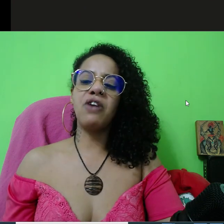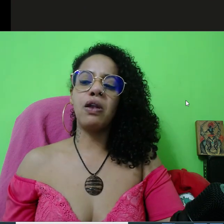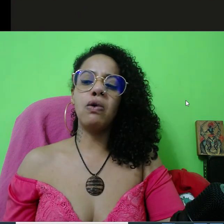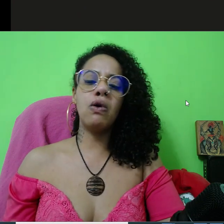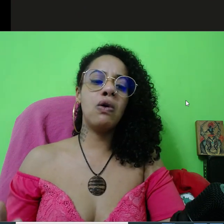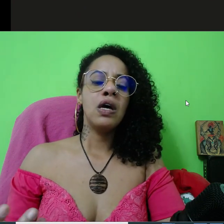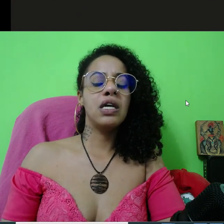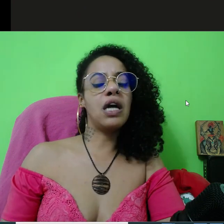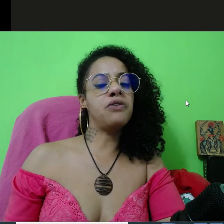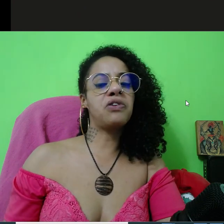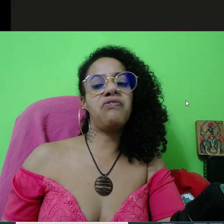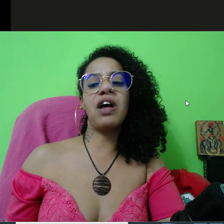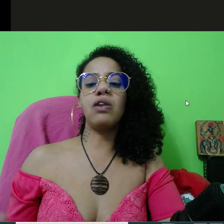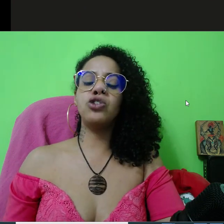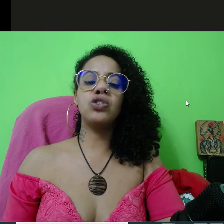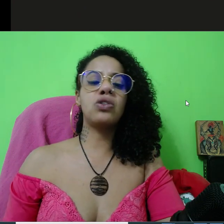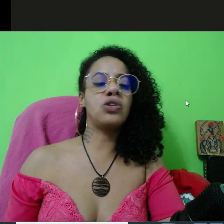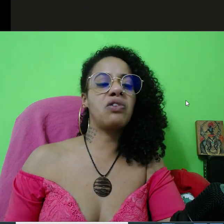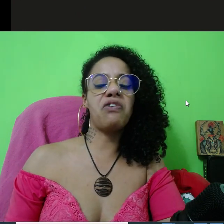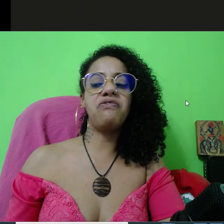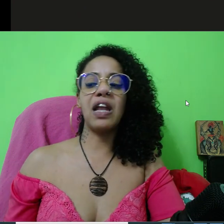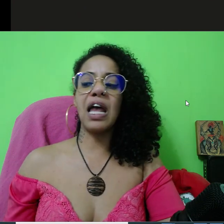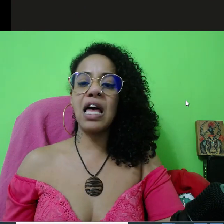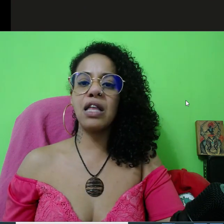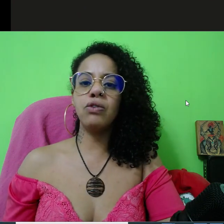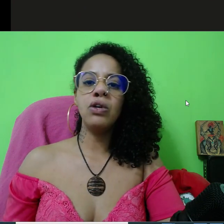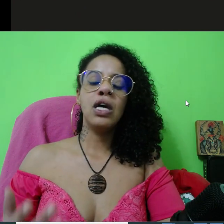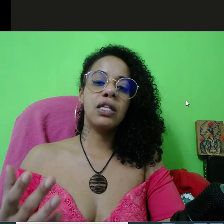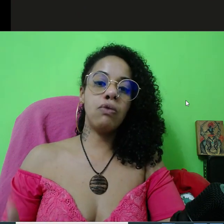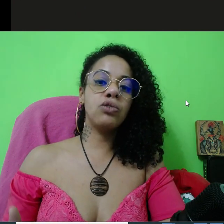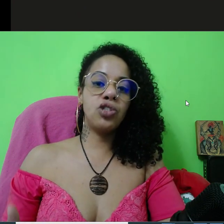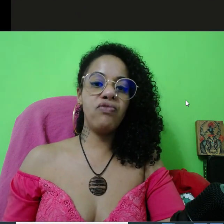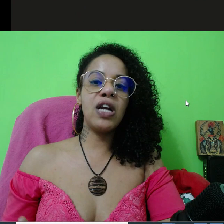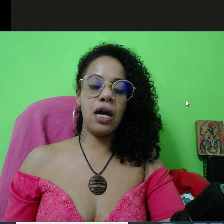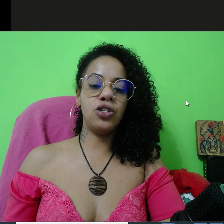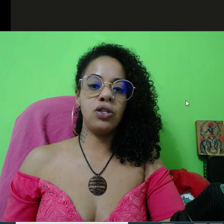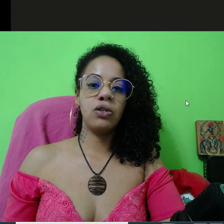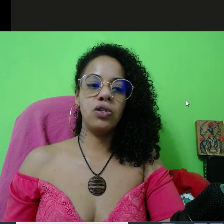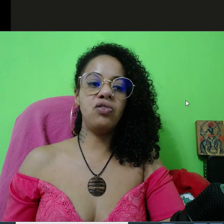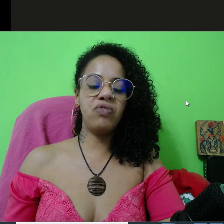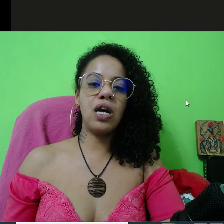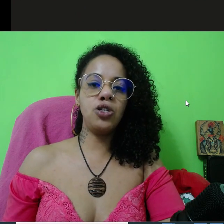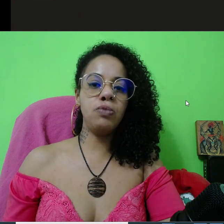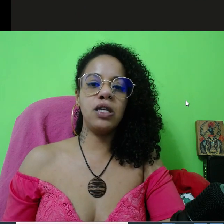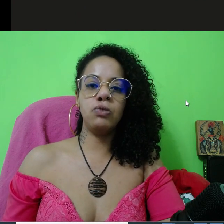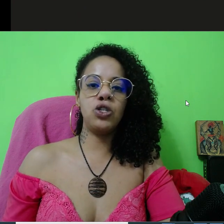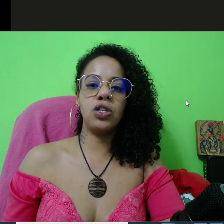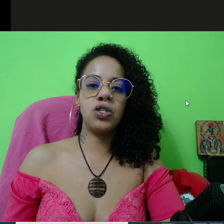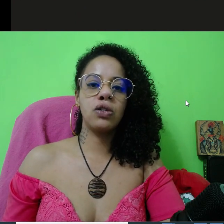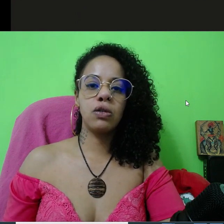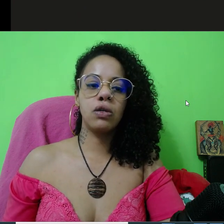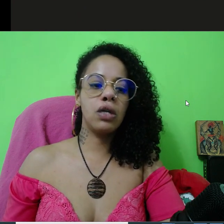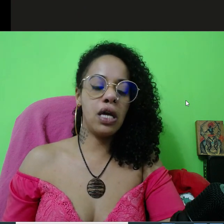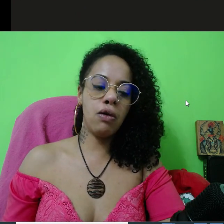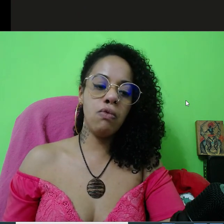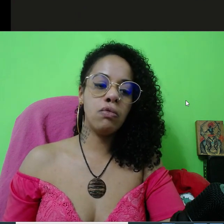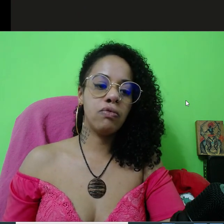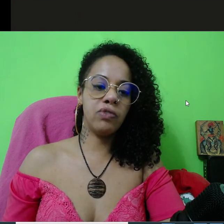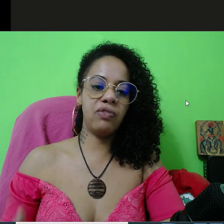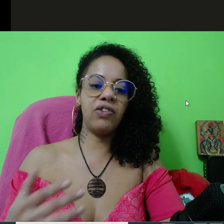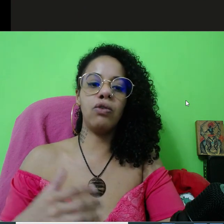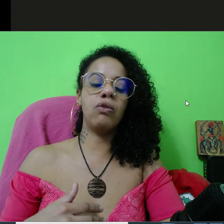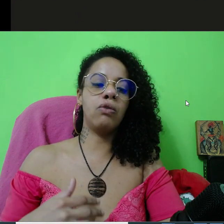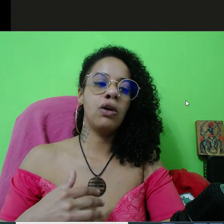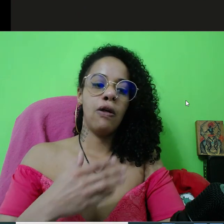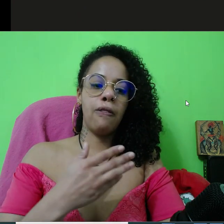falou mas não falou E aí o que falou de histórias que foi falado então de verdade de verdade mesmo gente eu